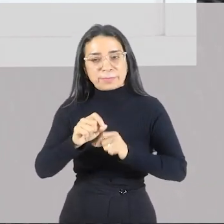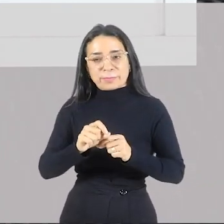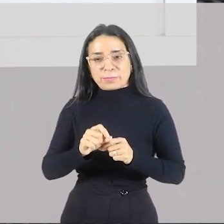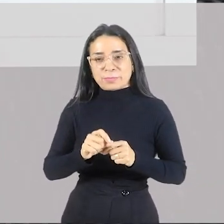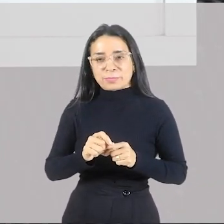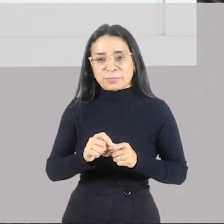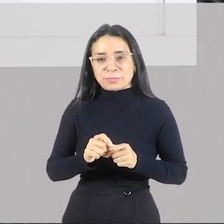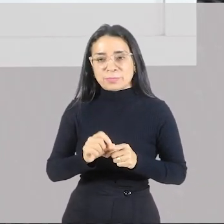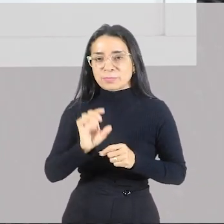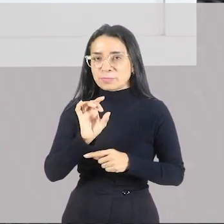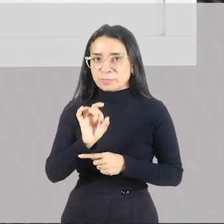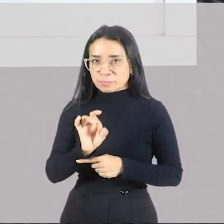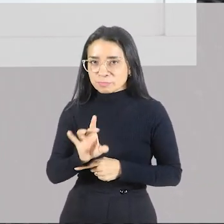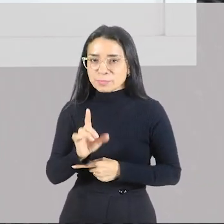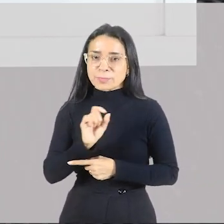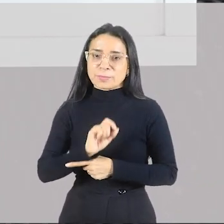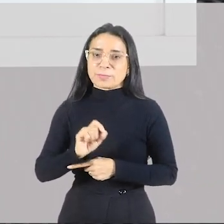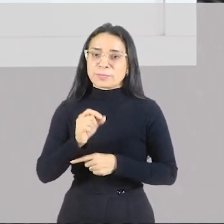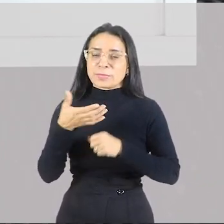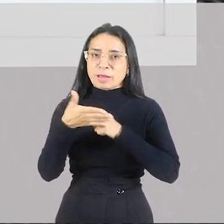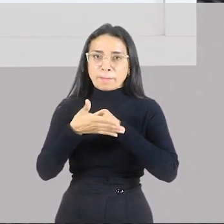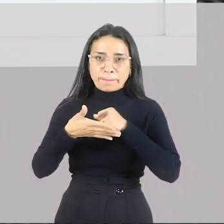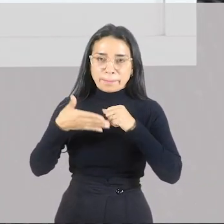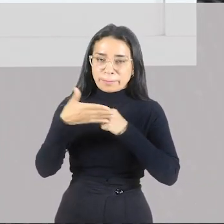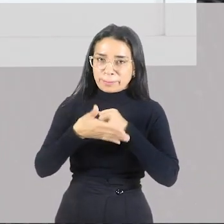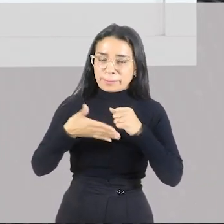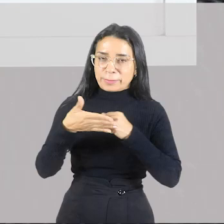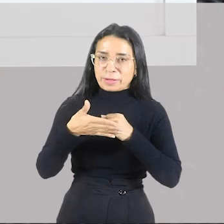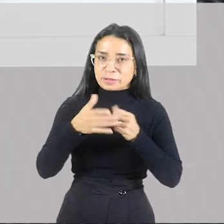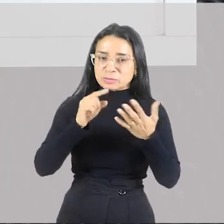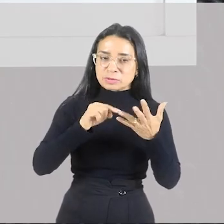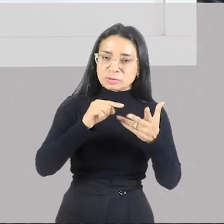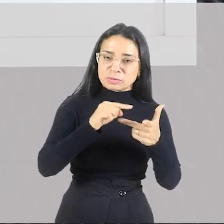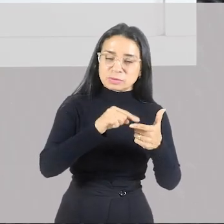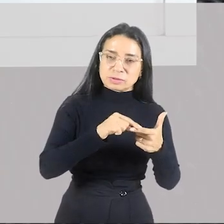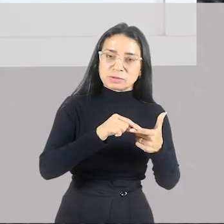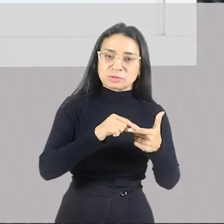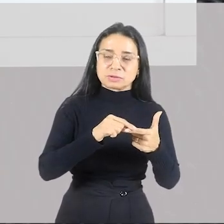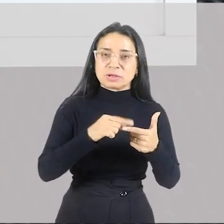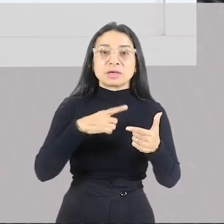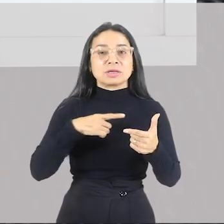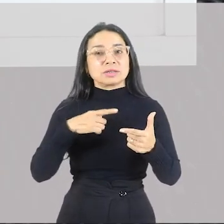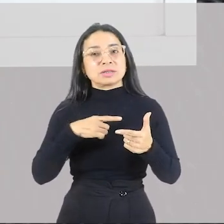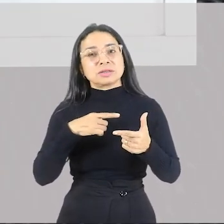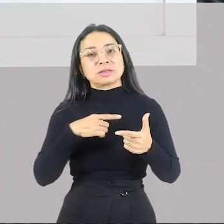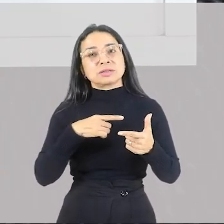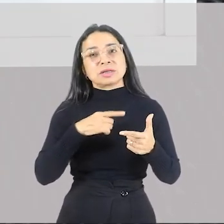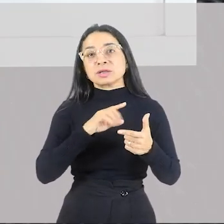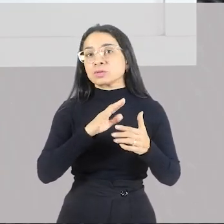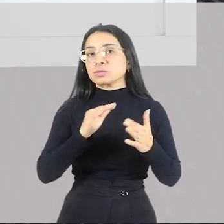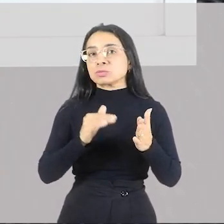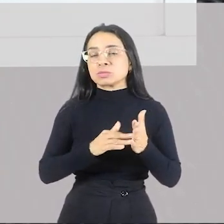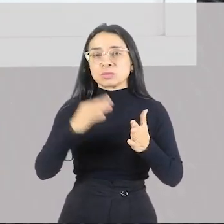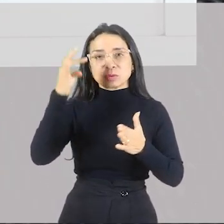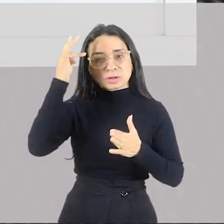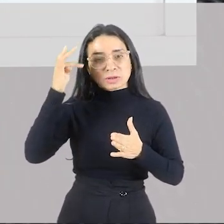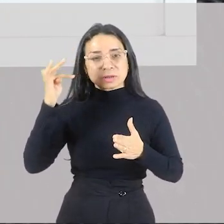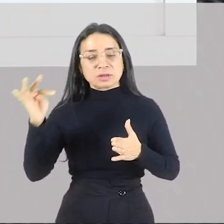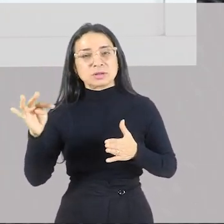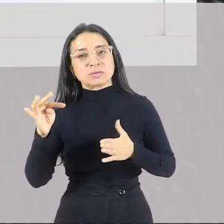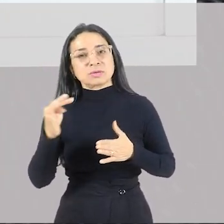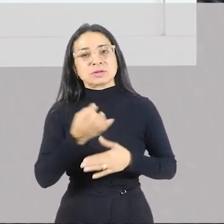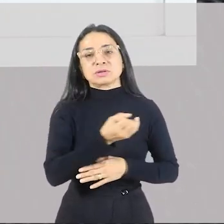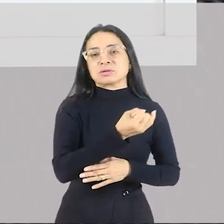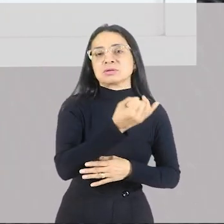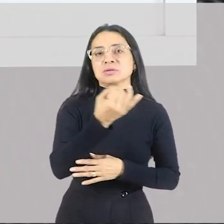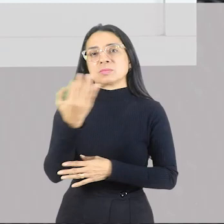questão puramente de princípio fundamental da contagem, que permeia toda a análise combinatória. Então, nessa questão, ele falou que ele tinha